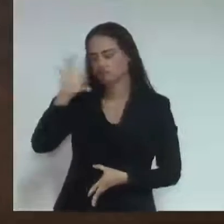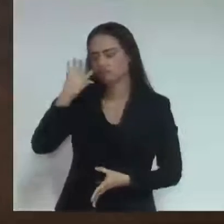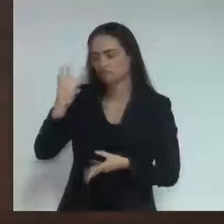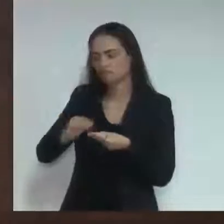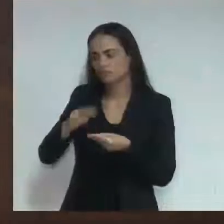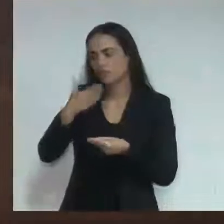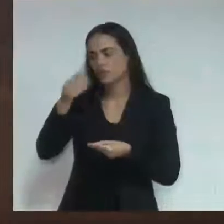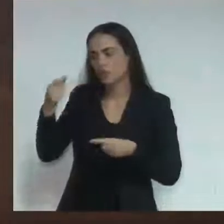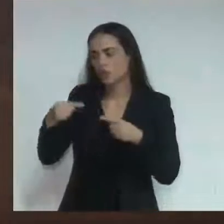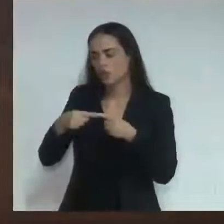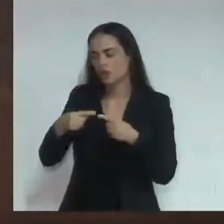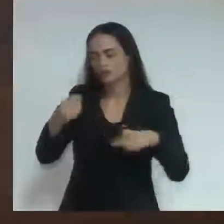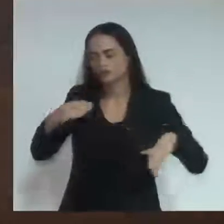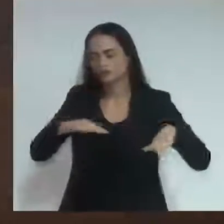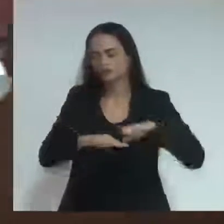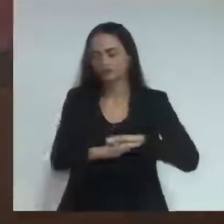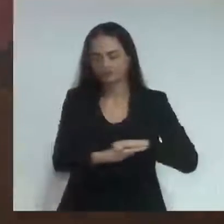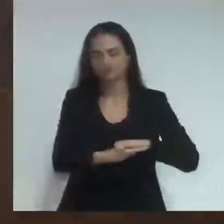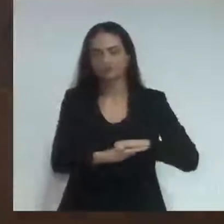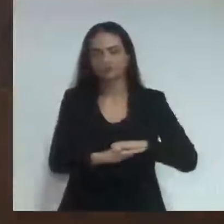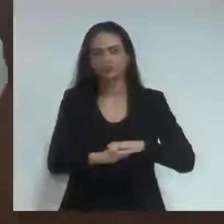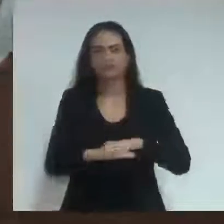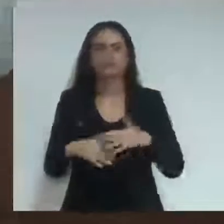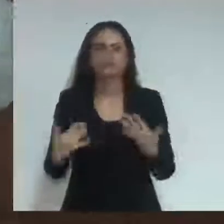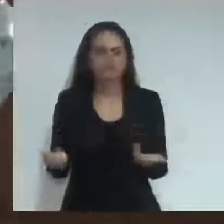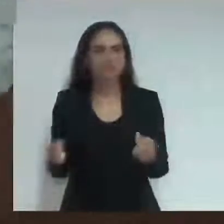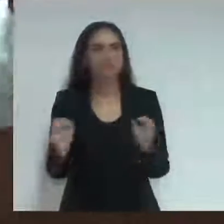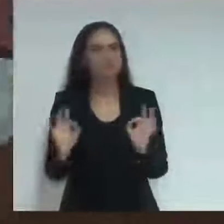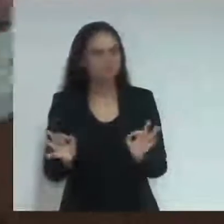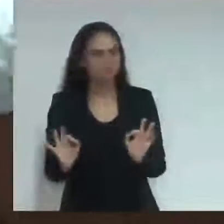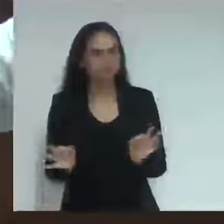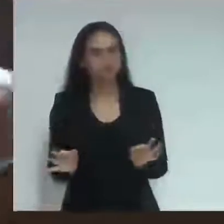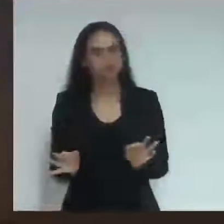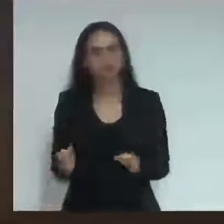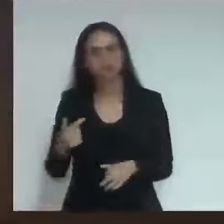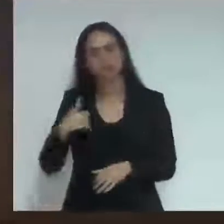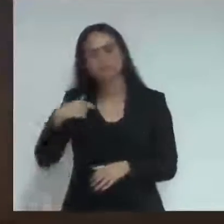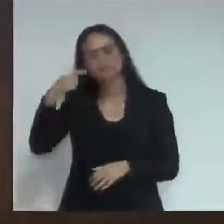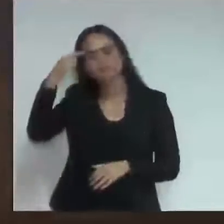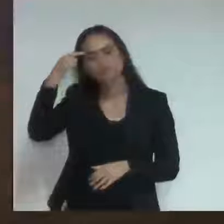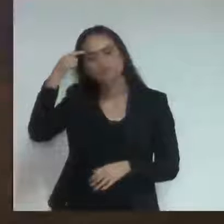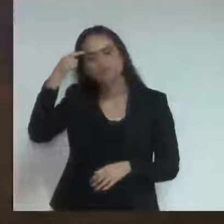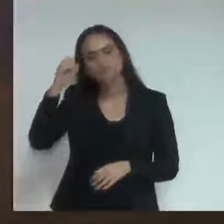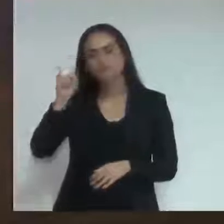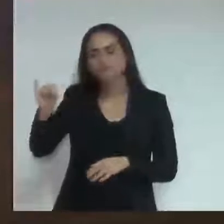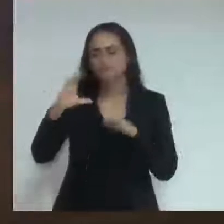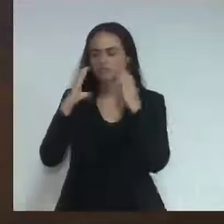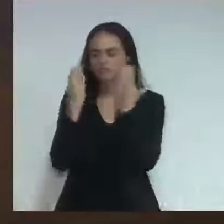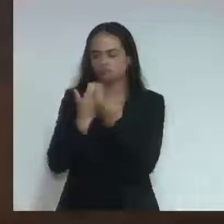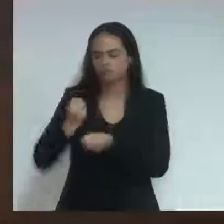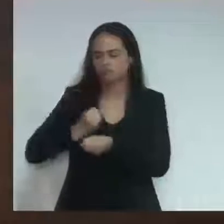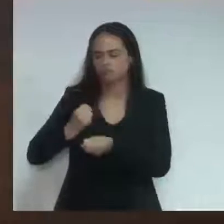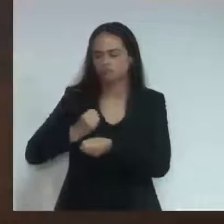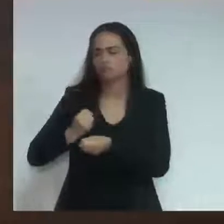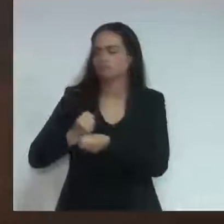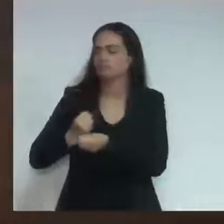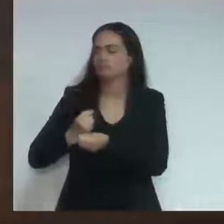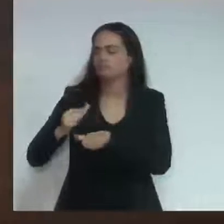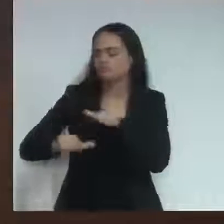Perfeito. Independente da minha posição, se eu acho caro o valor da obra da Câmara, se